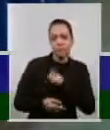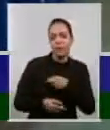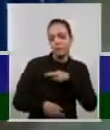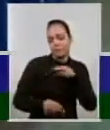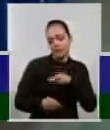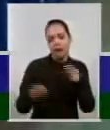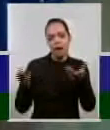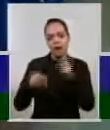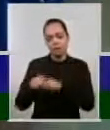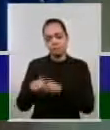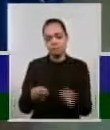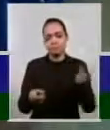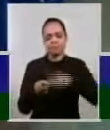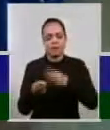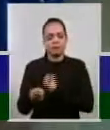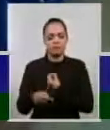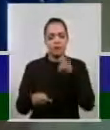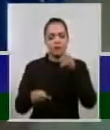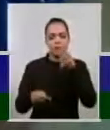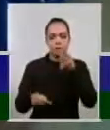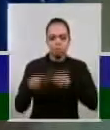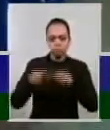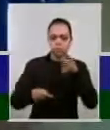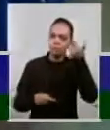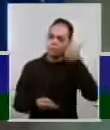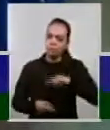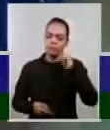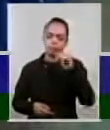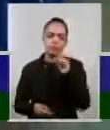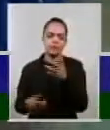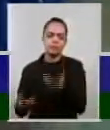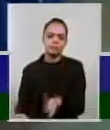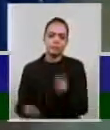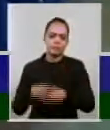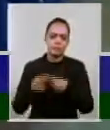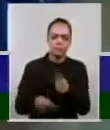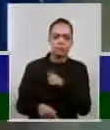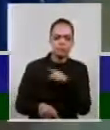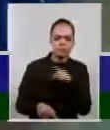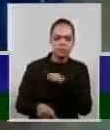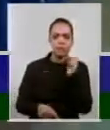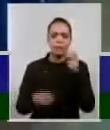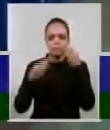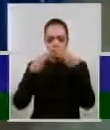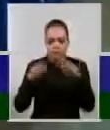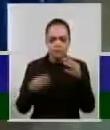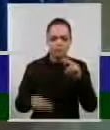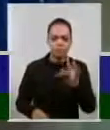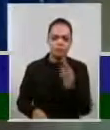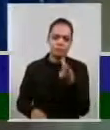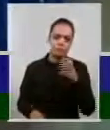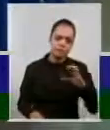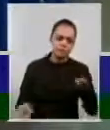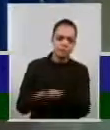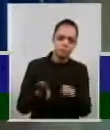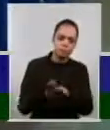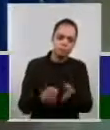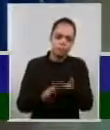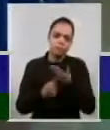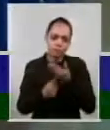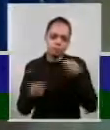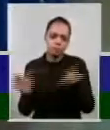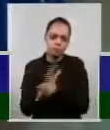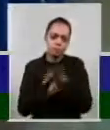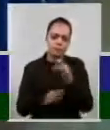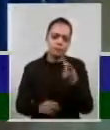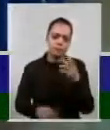está regressando à vida pública de novo. No seguinte que, depois de ter sido até ministro Fernando Henrique, também ter sido convidado pelo Fernando